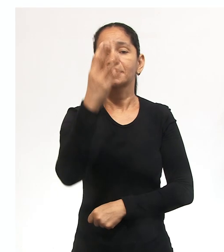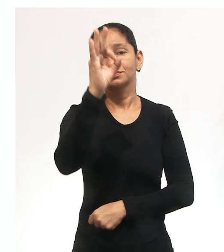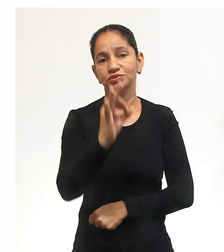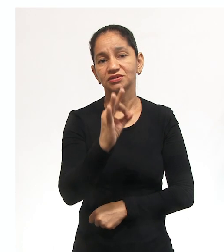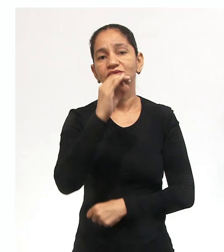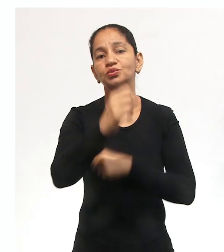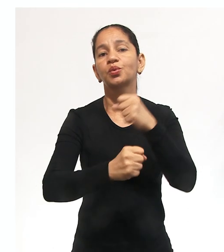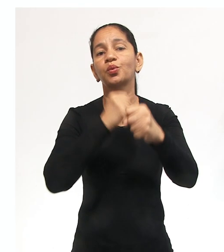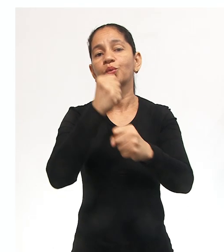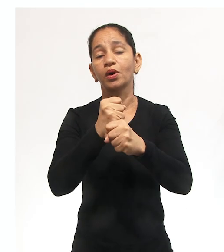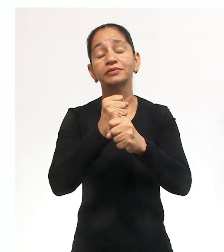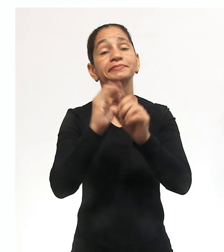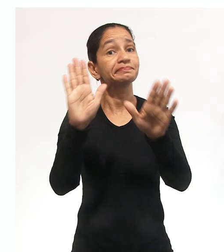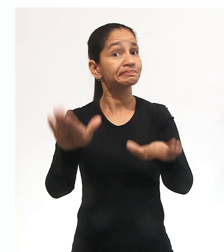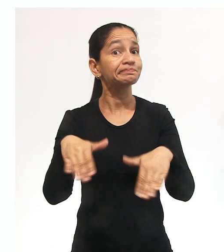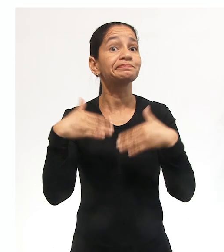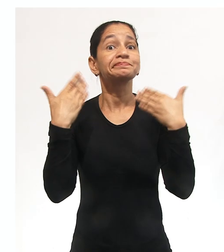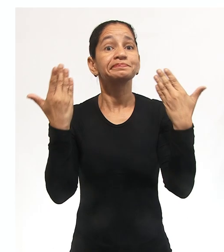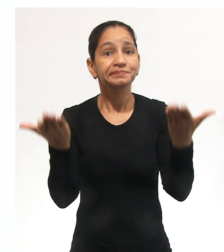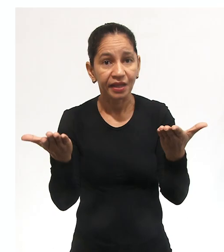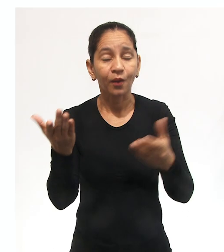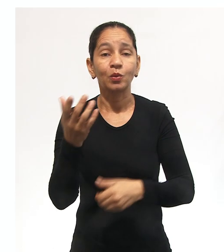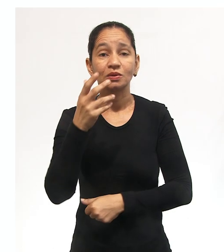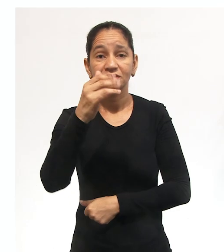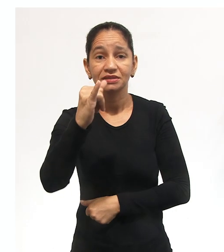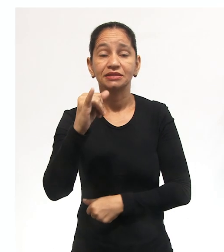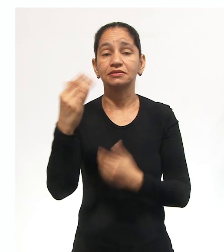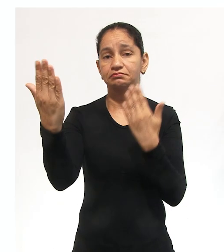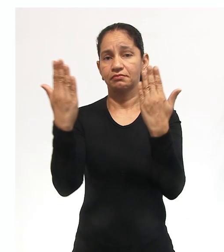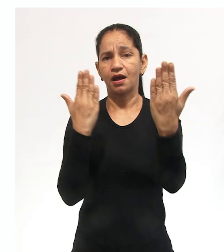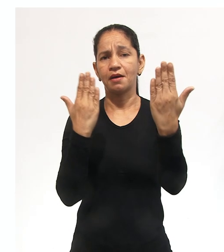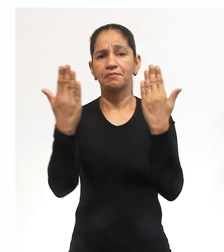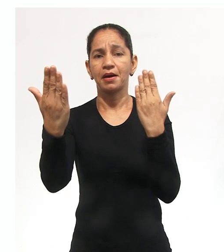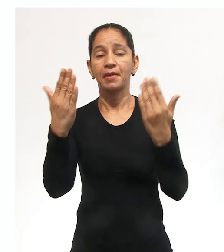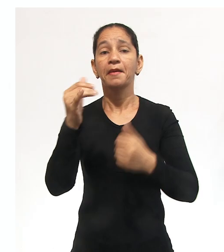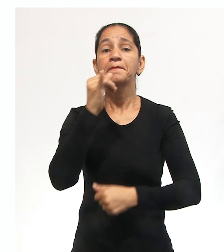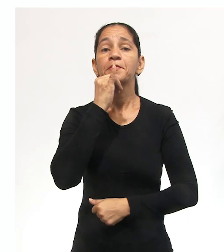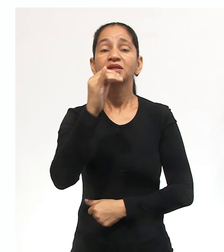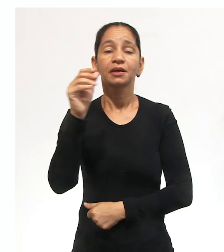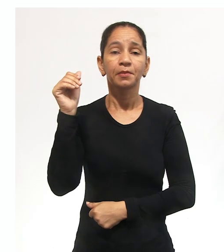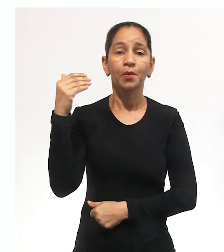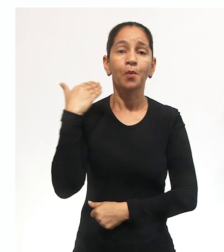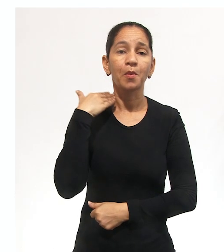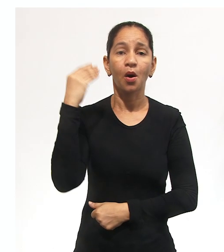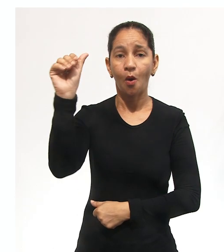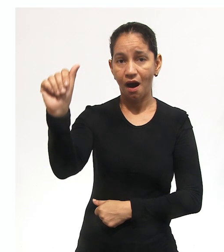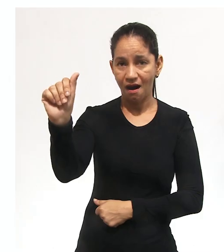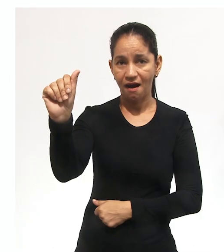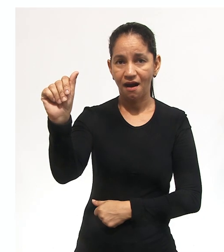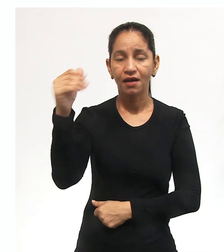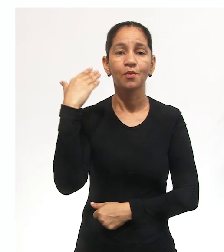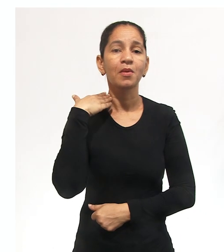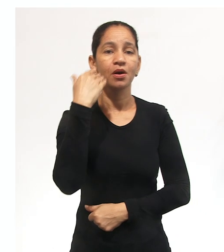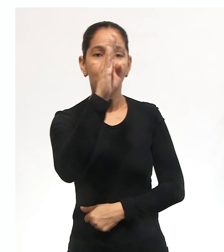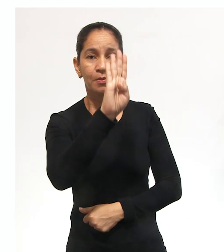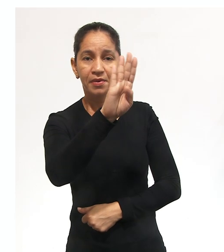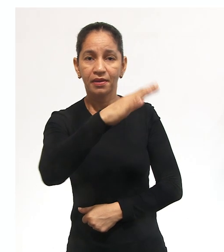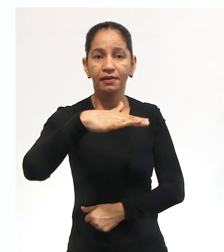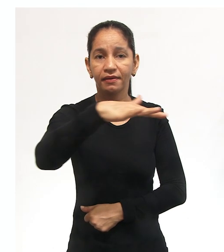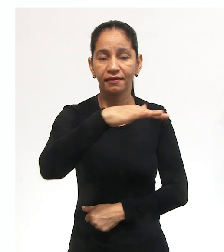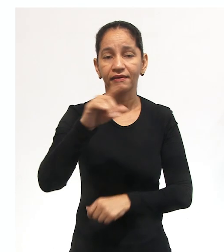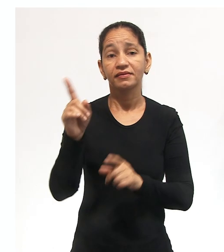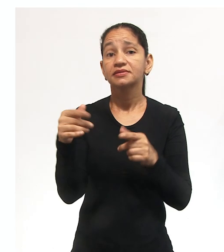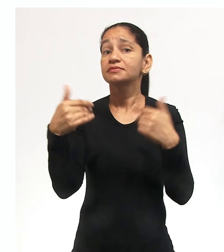23,87% ao ano. Ou seja, se a gente for comparar aqui o banco A, no caso, vai